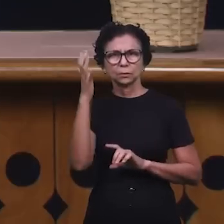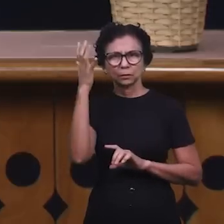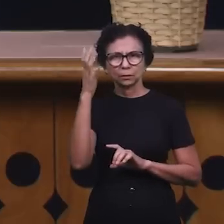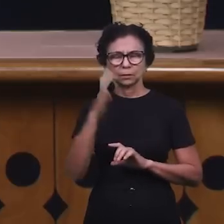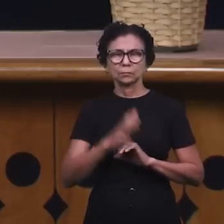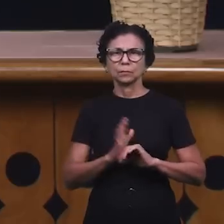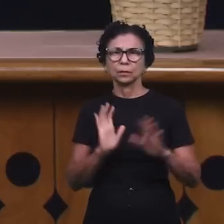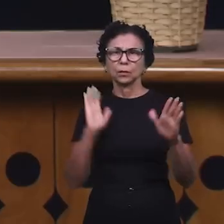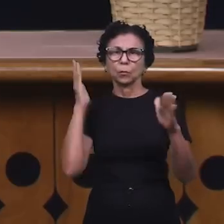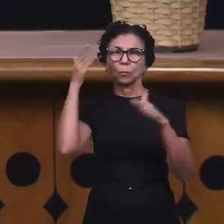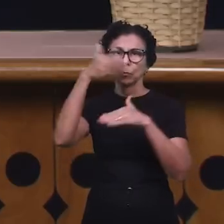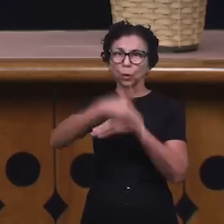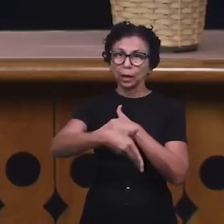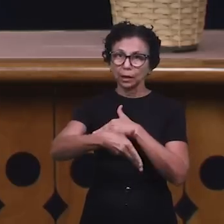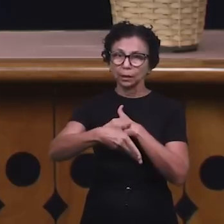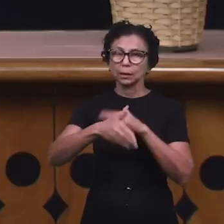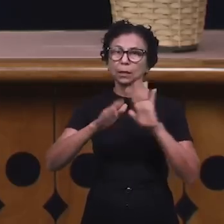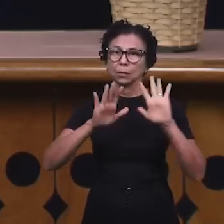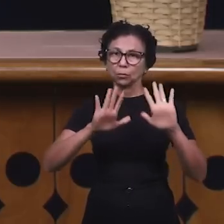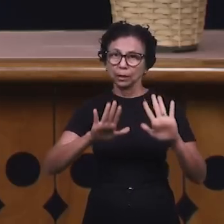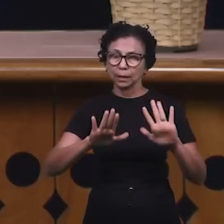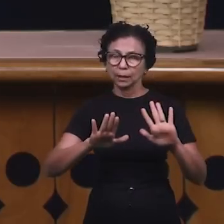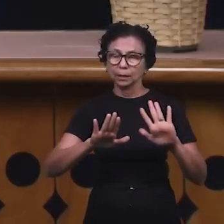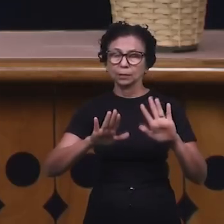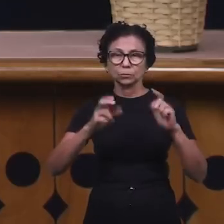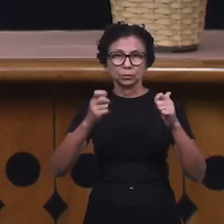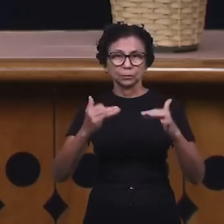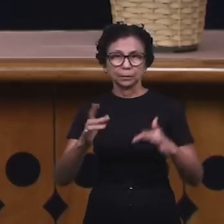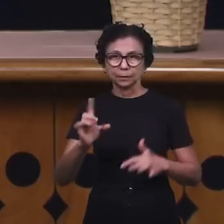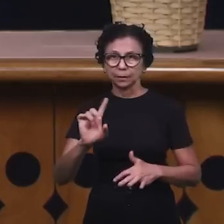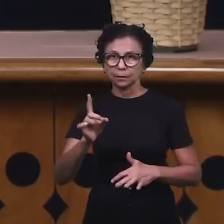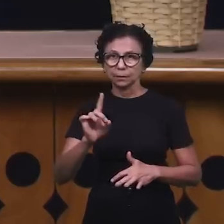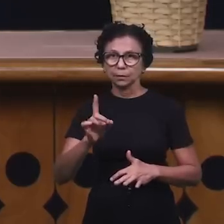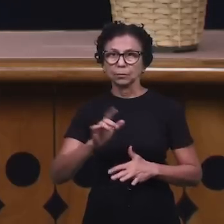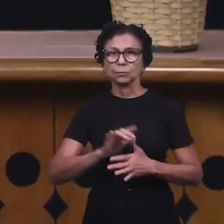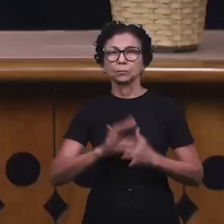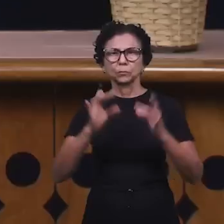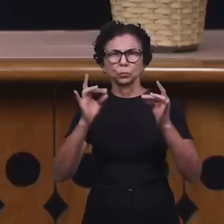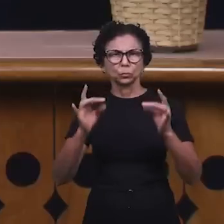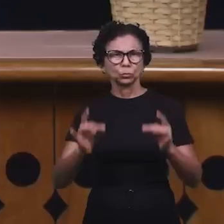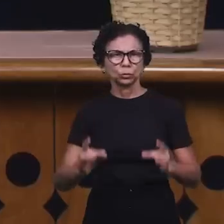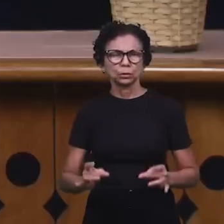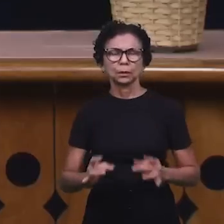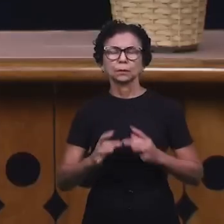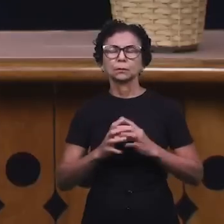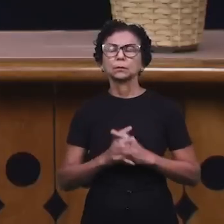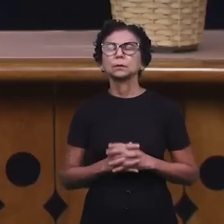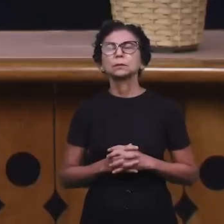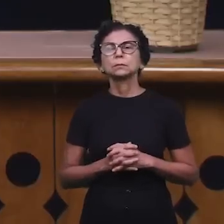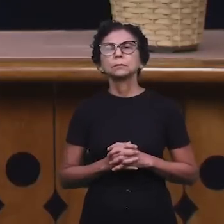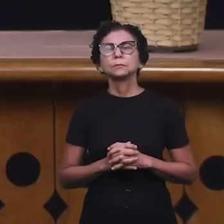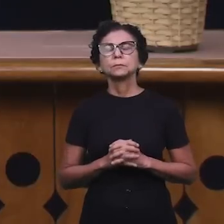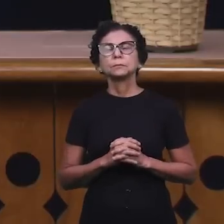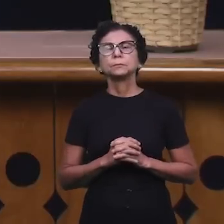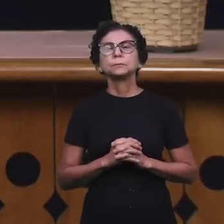salto sobre isso. Nem falei a respeito disso. Mas,